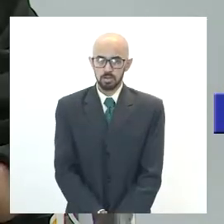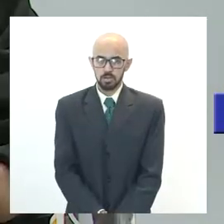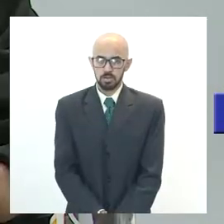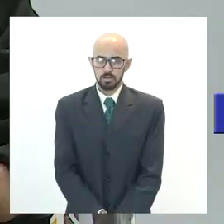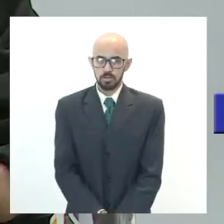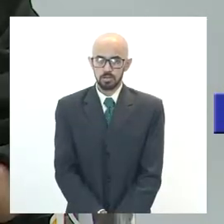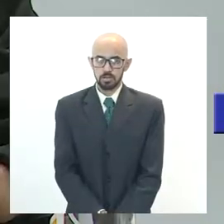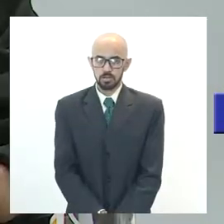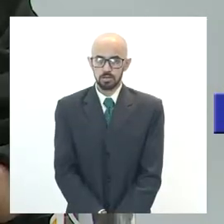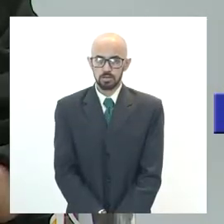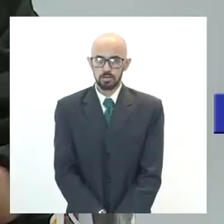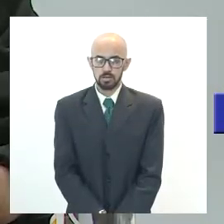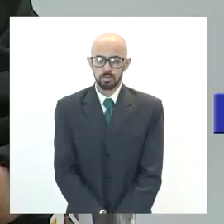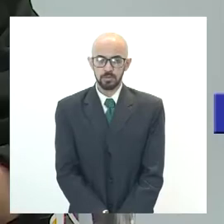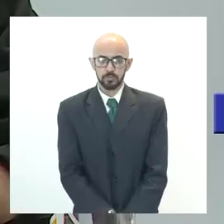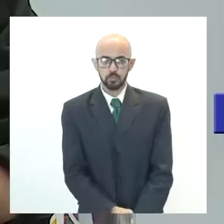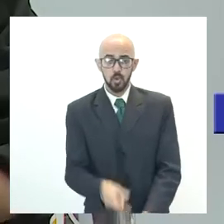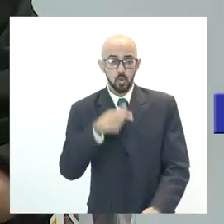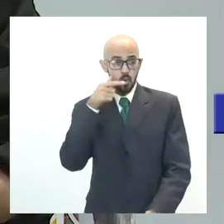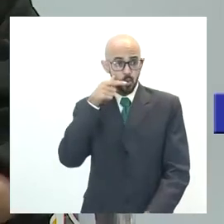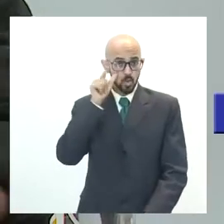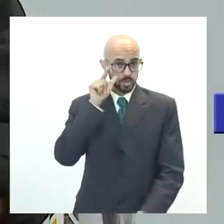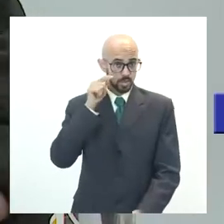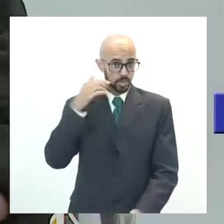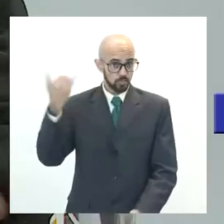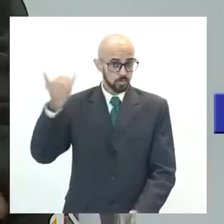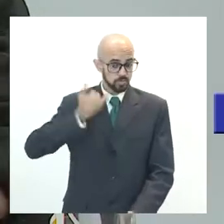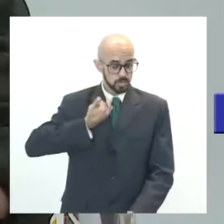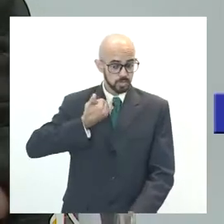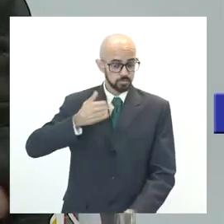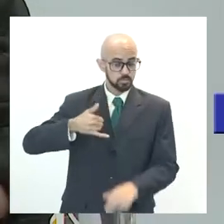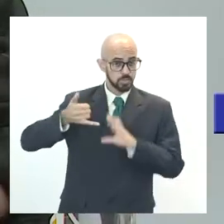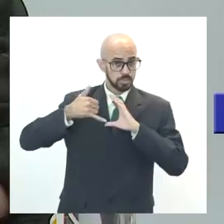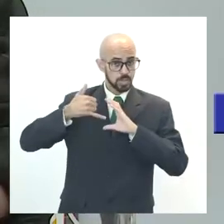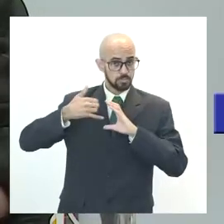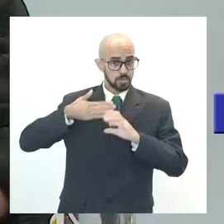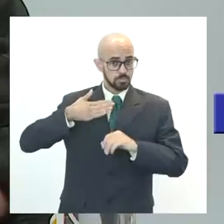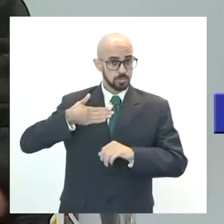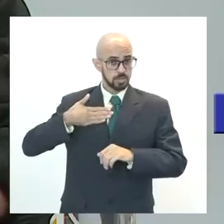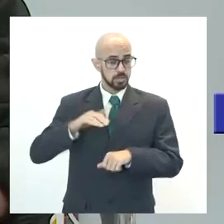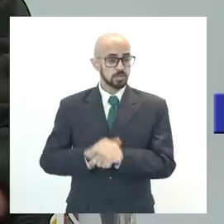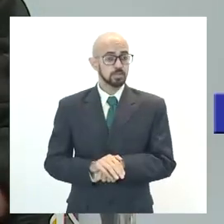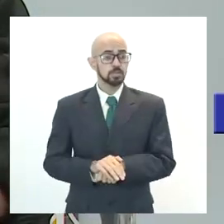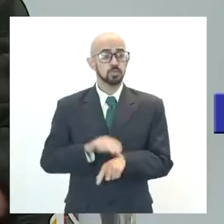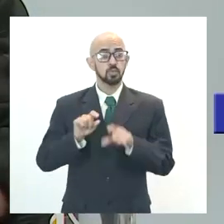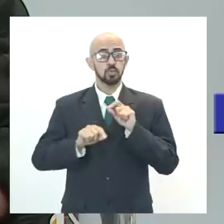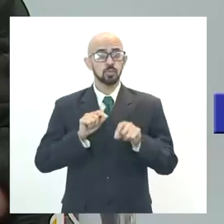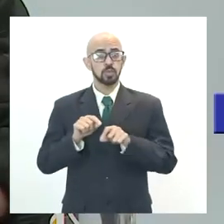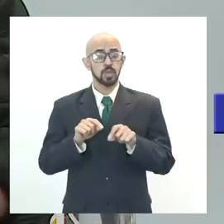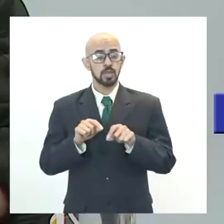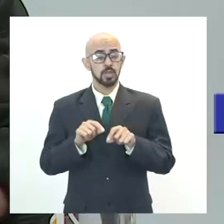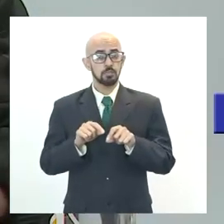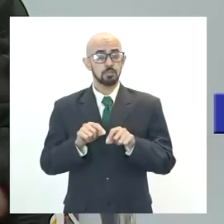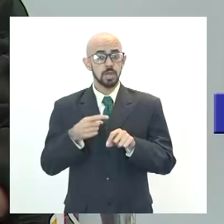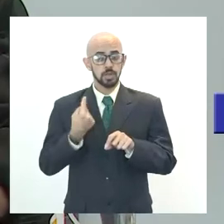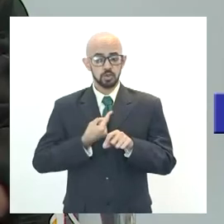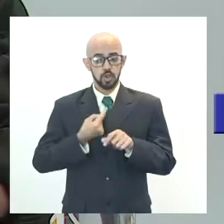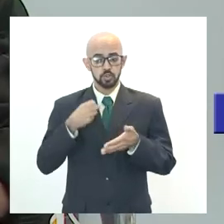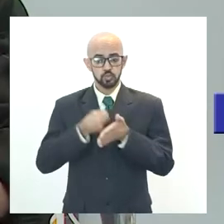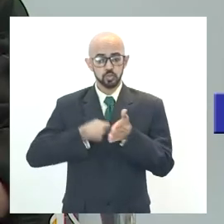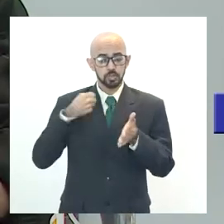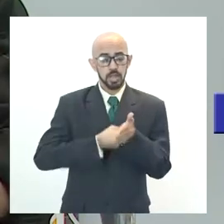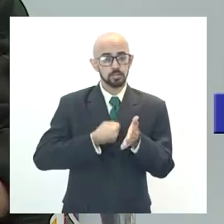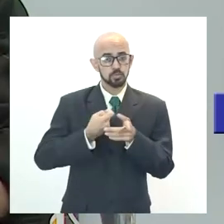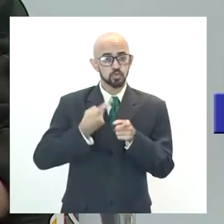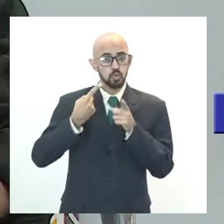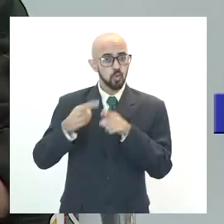ele eu ontem recebi um apelo pelo zap para que a gente lutasse contra